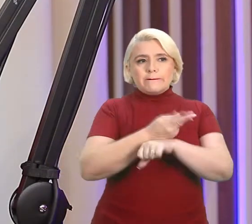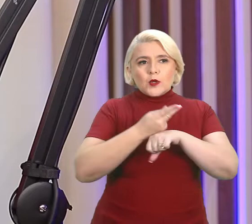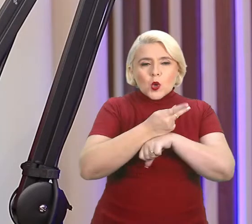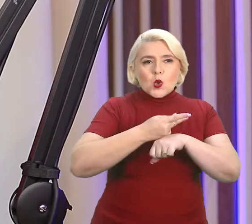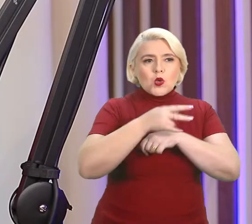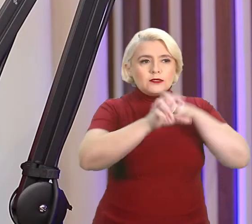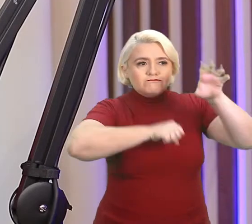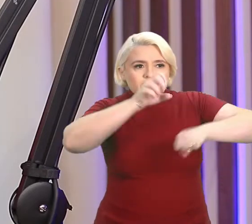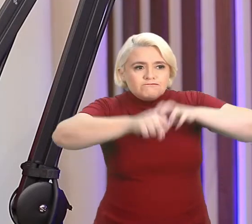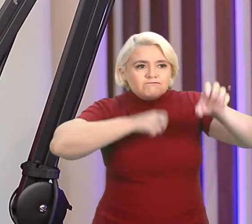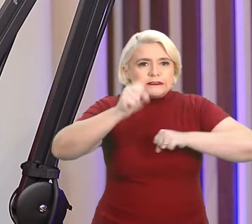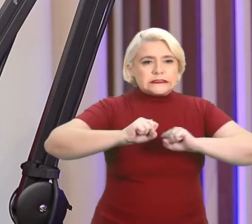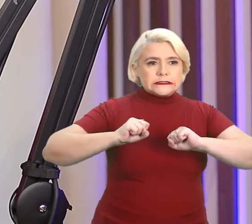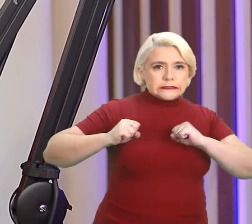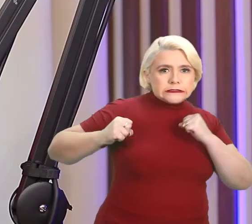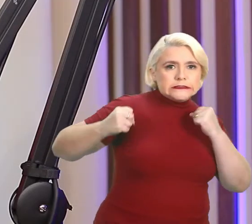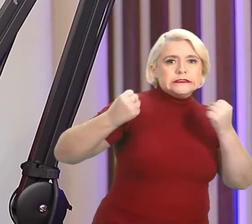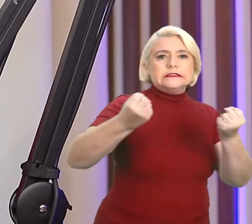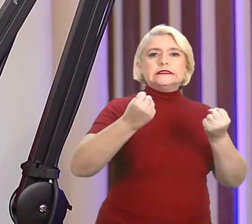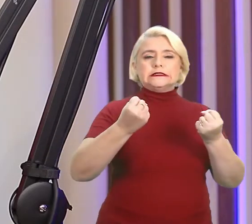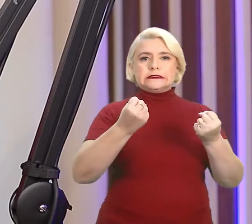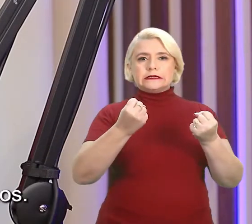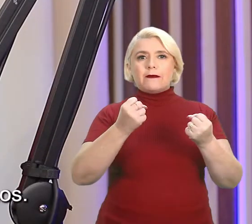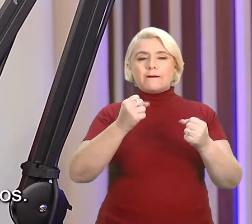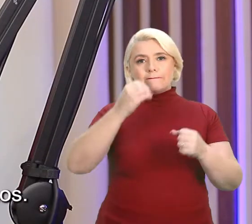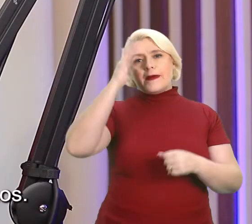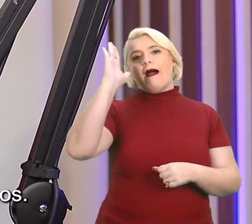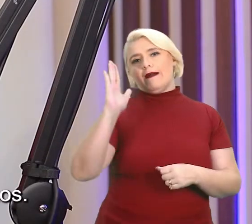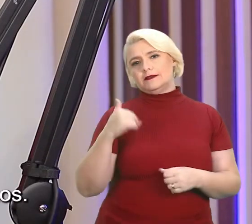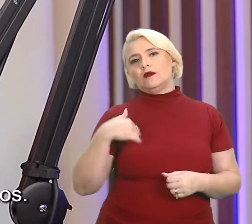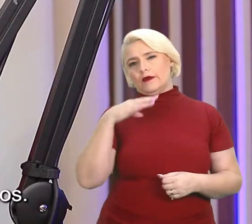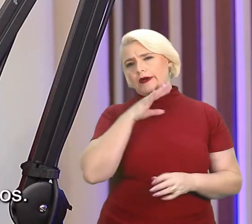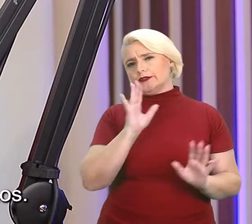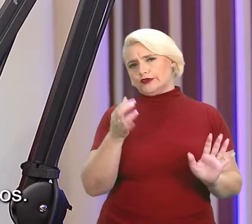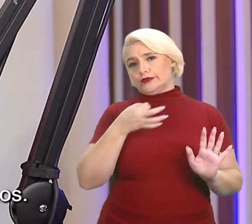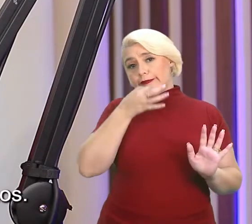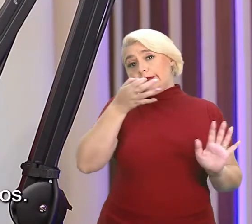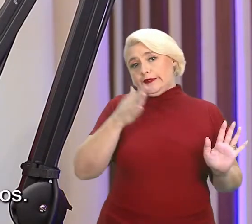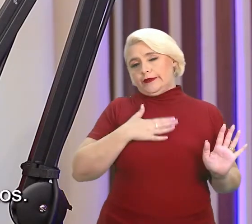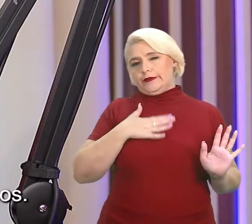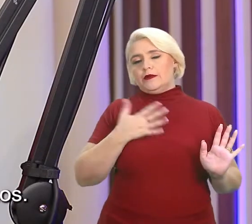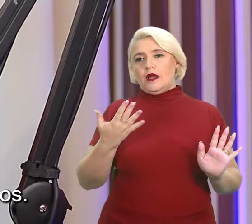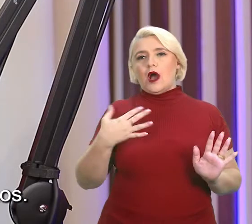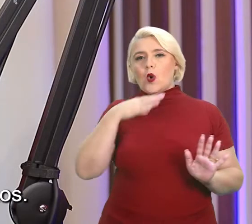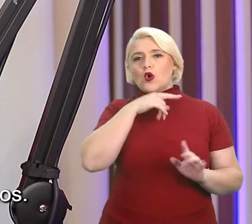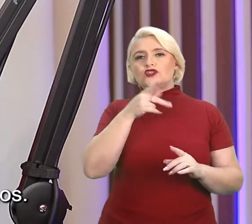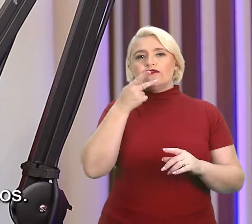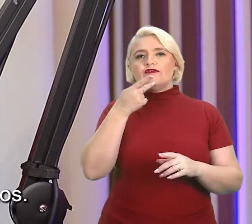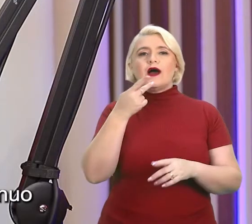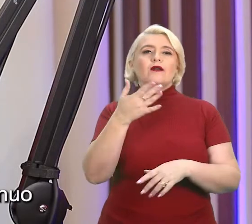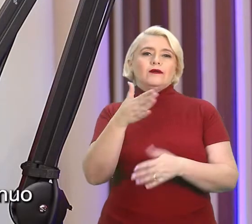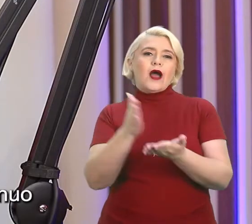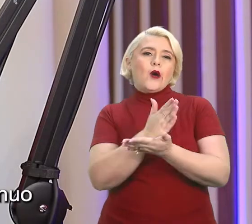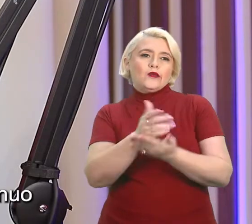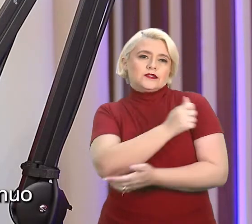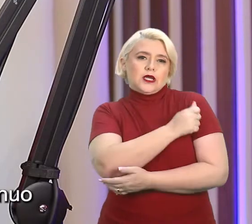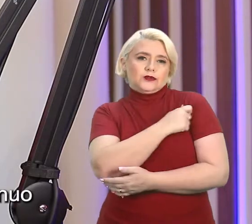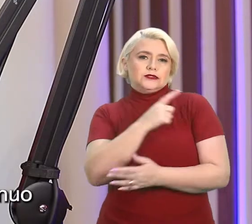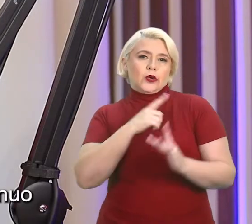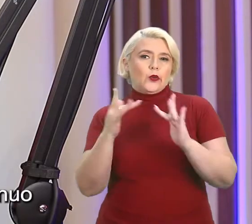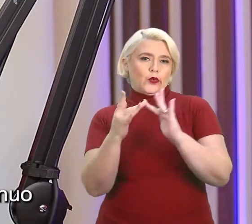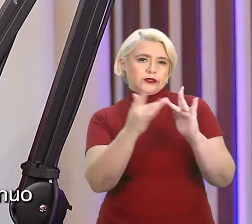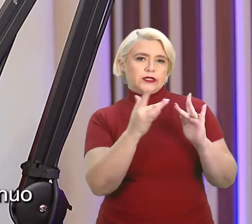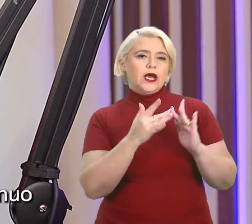se esmera. Se dedica mais. Eu acho, Antônio. E aí, às vezes, hoje eu falo para alguns alunos, quando eu tenho